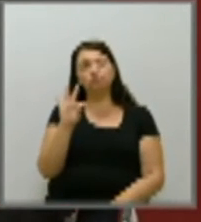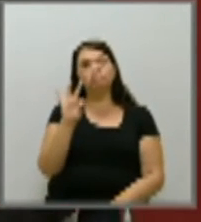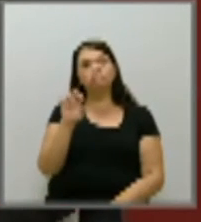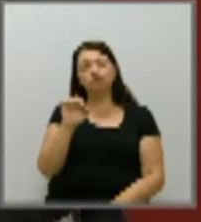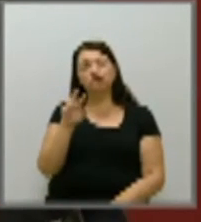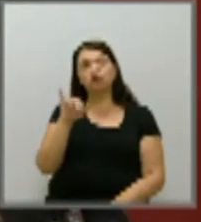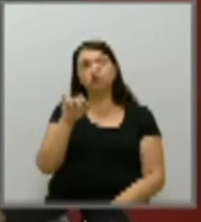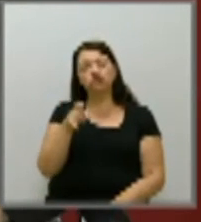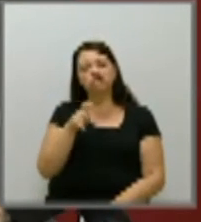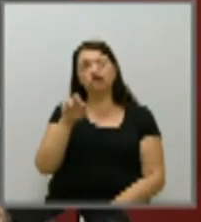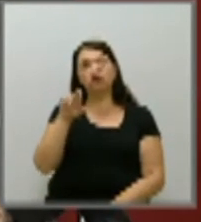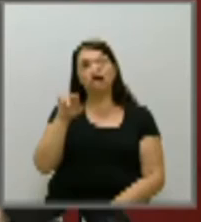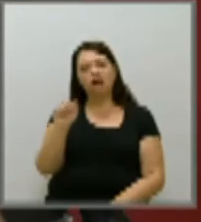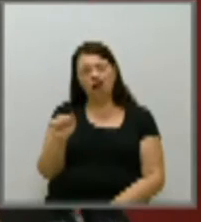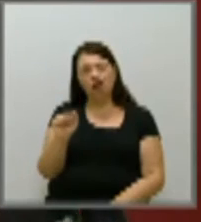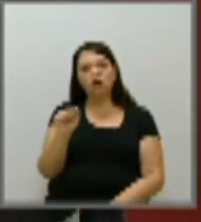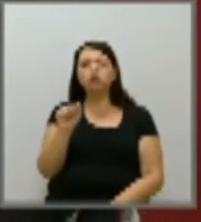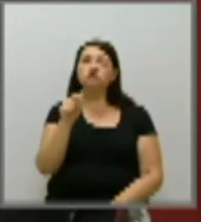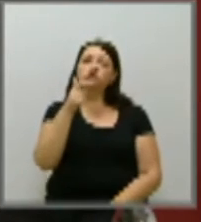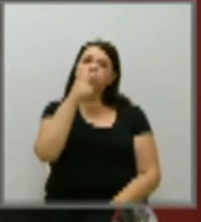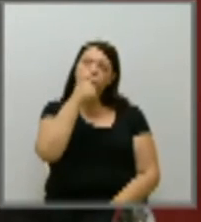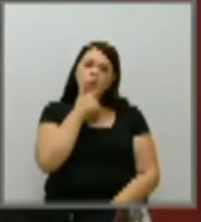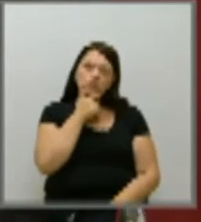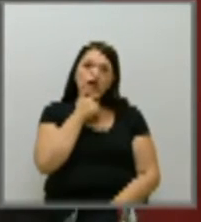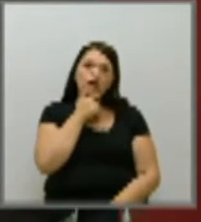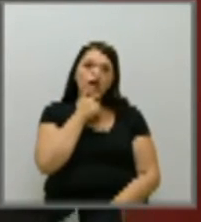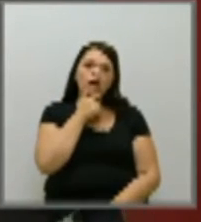pensas sobre a escola de turno integral?